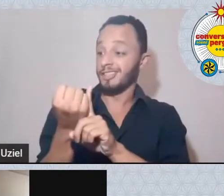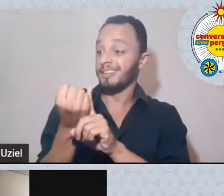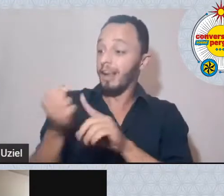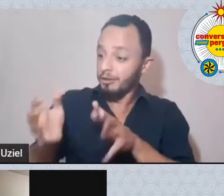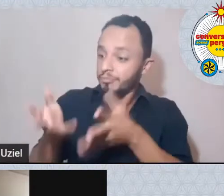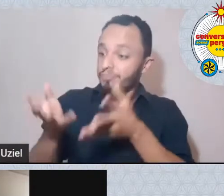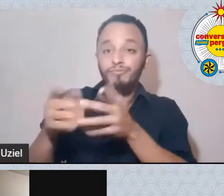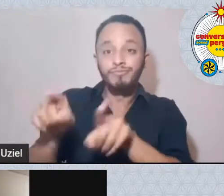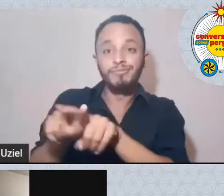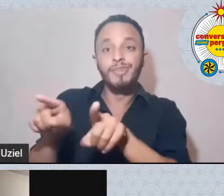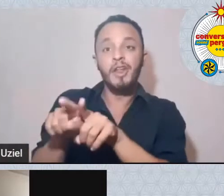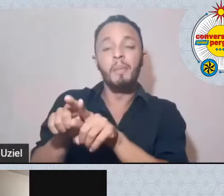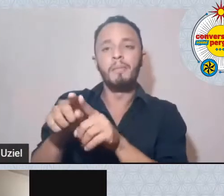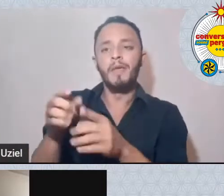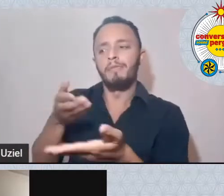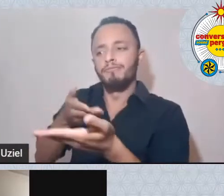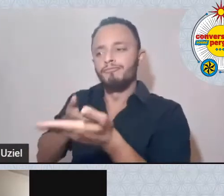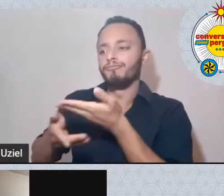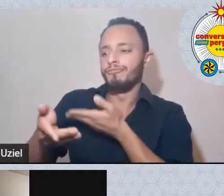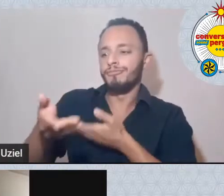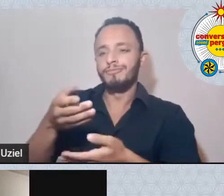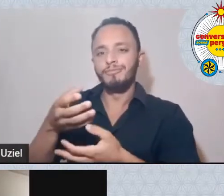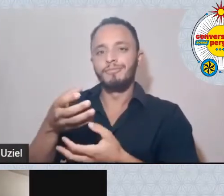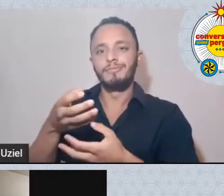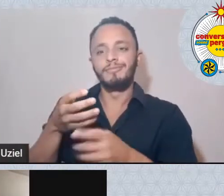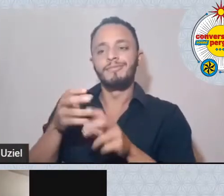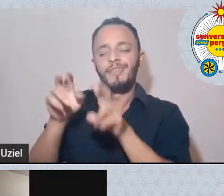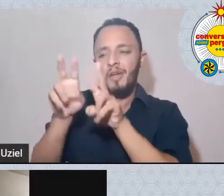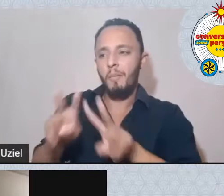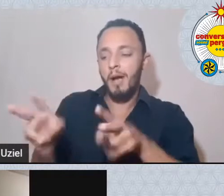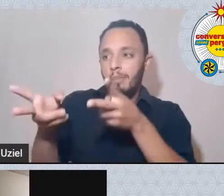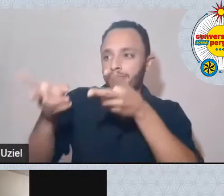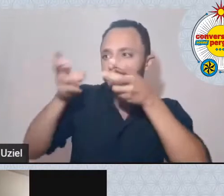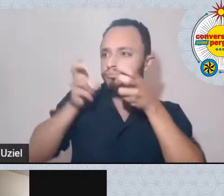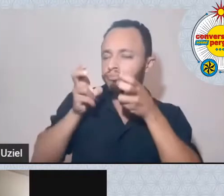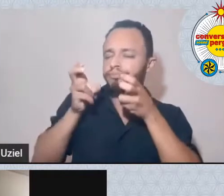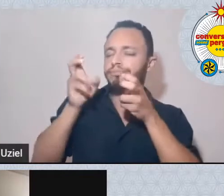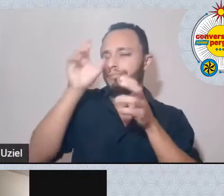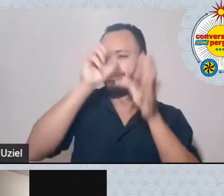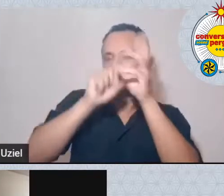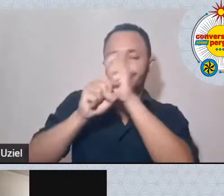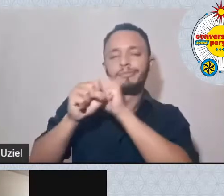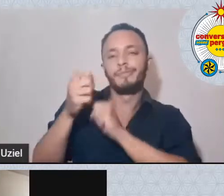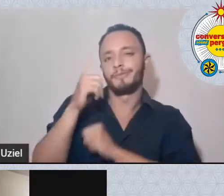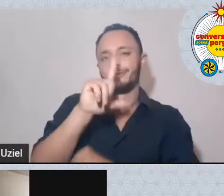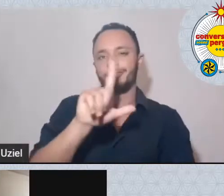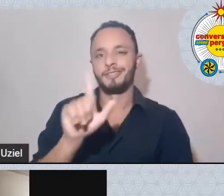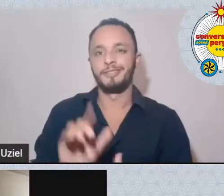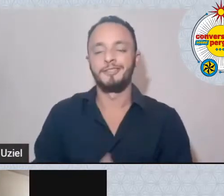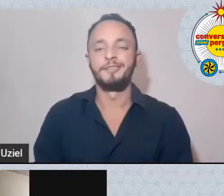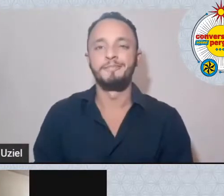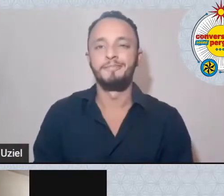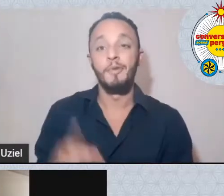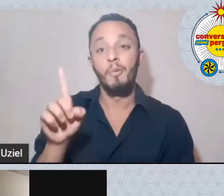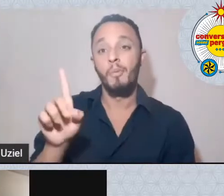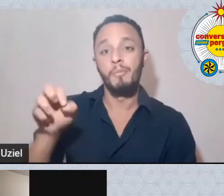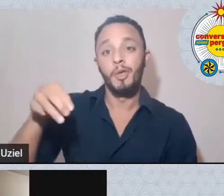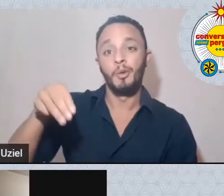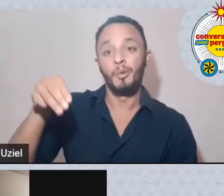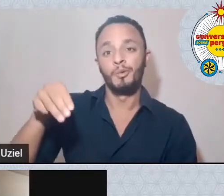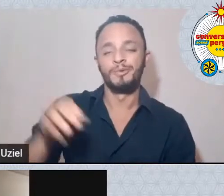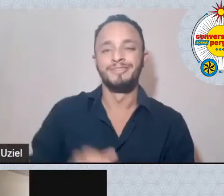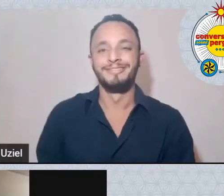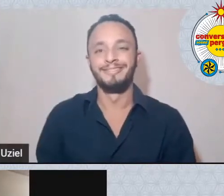Sim, Última pergunta, se você tiver 1 minuto, se você conseguir responder 1 minuto, sobre claro, saúde mental, do Juarez